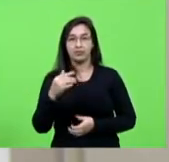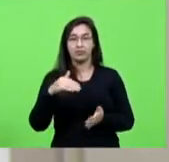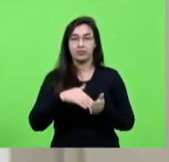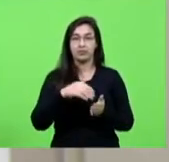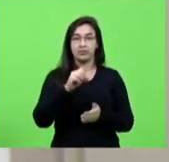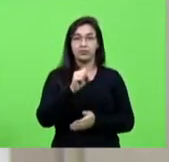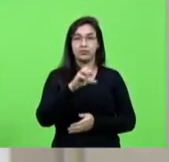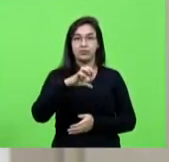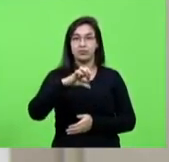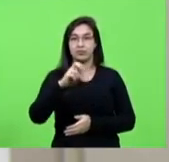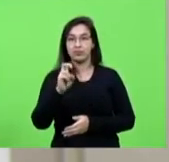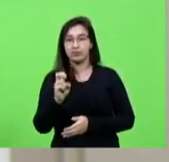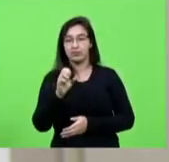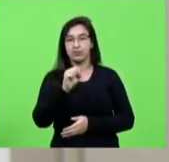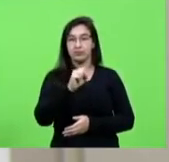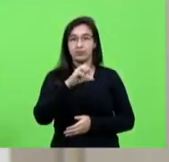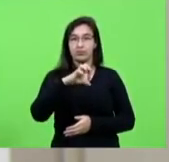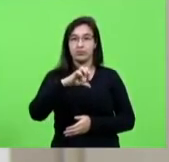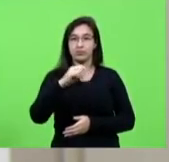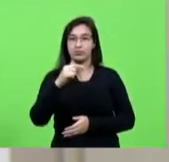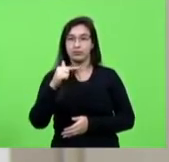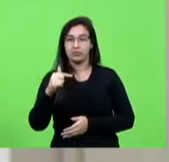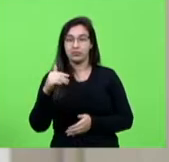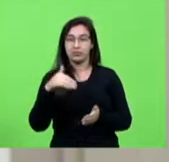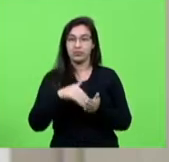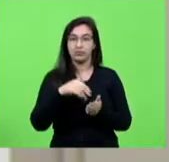895, 897 a